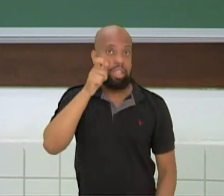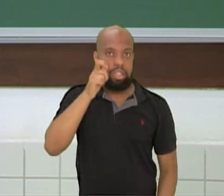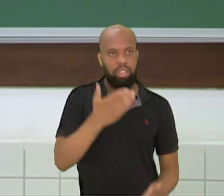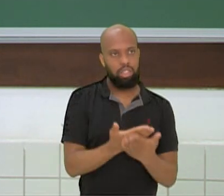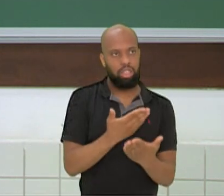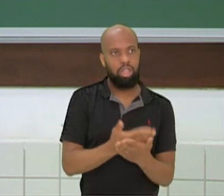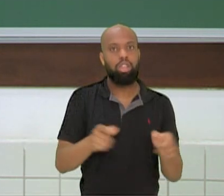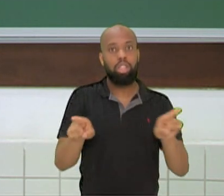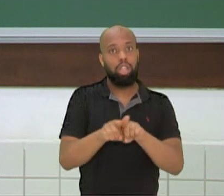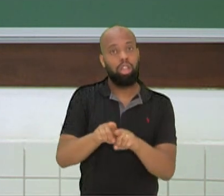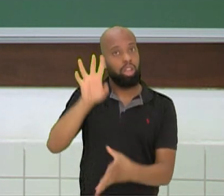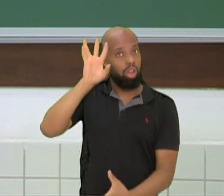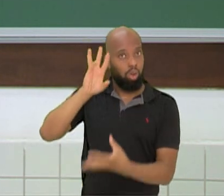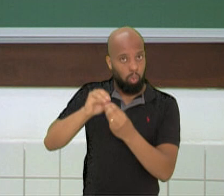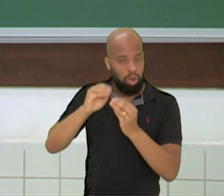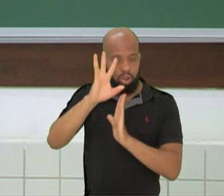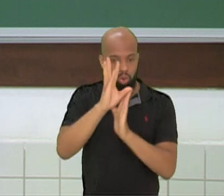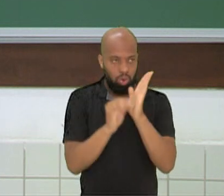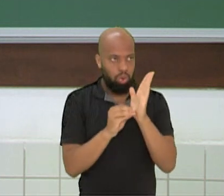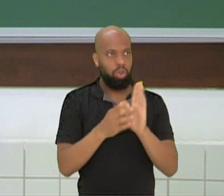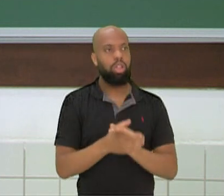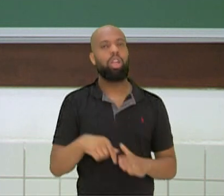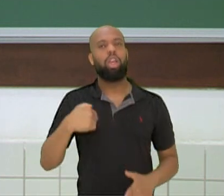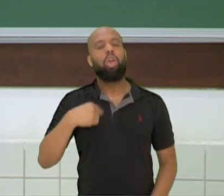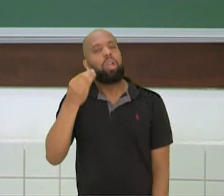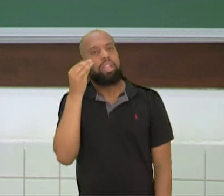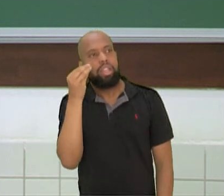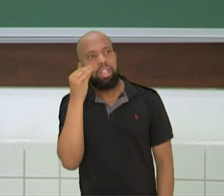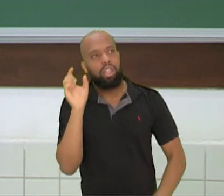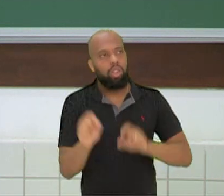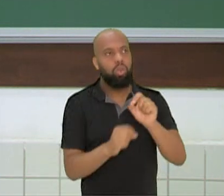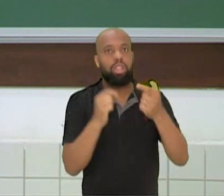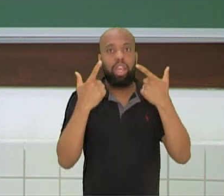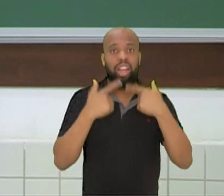aulas, compreendendo o conteúdo. Eu busquei trazer um